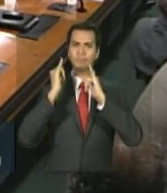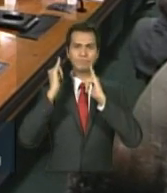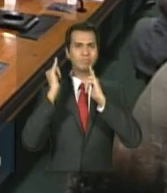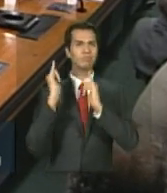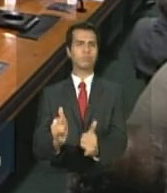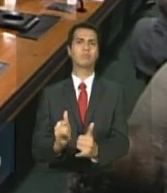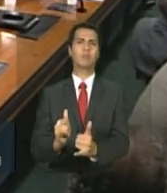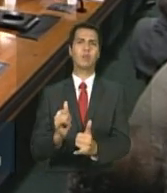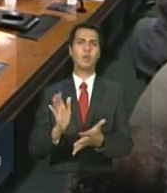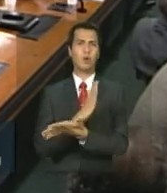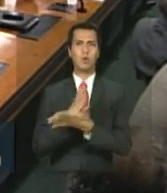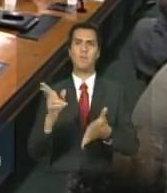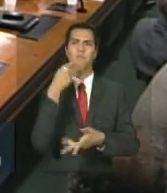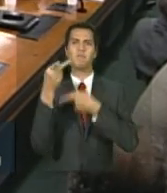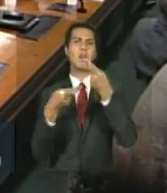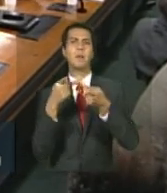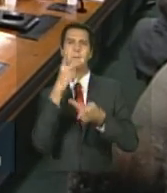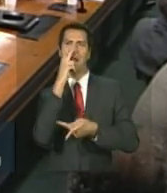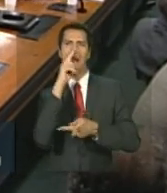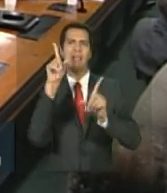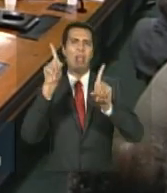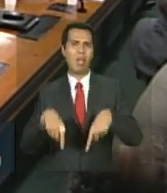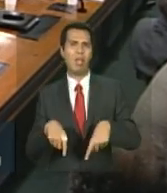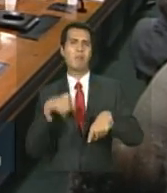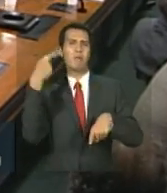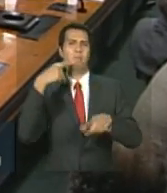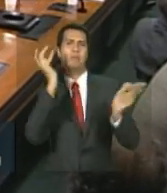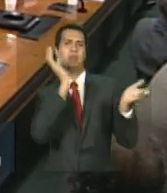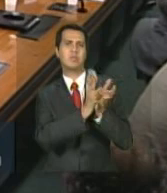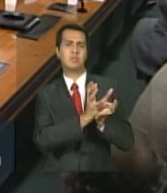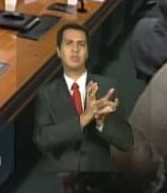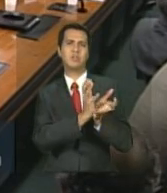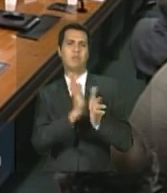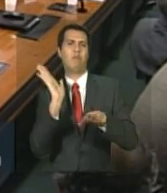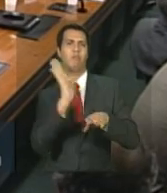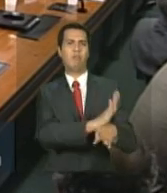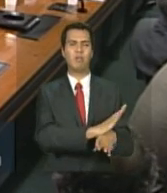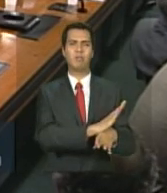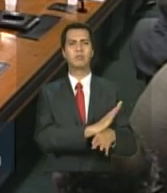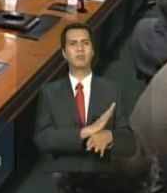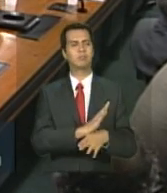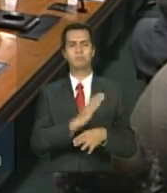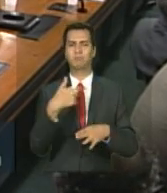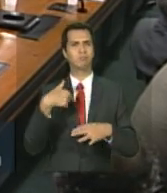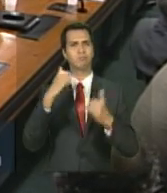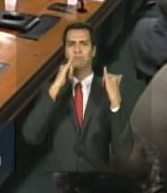falácia de que há qualquer tipo de esquema para benefício de um partido político. Até porque